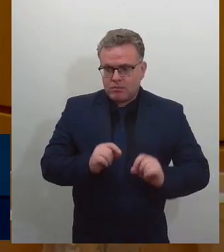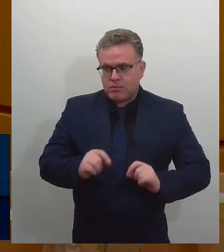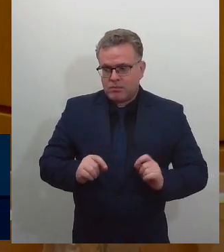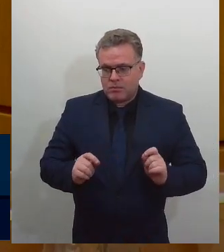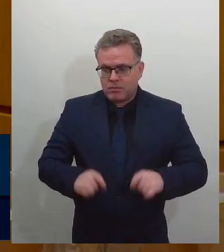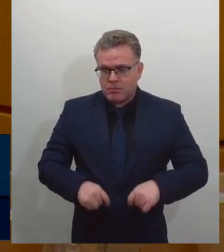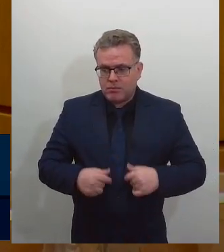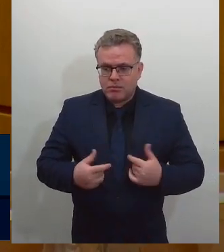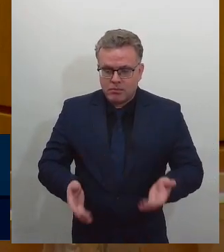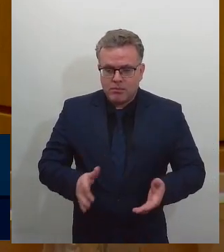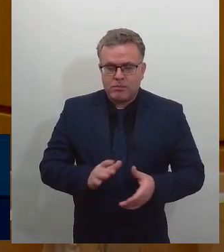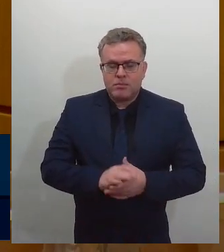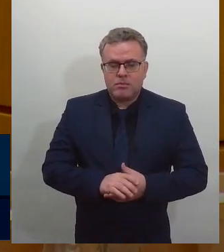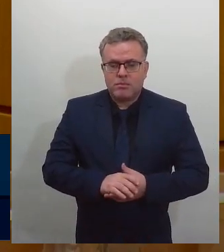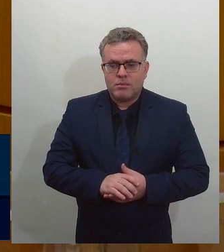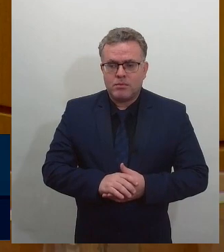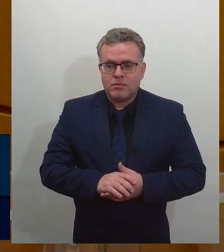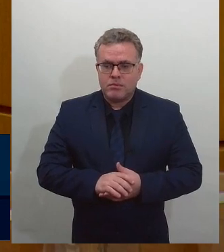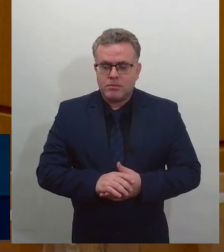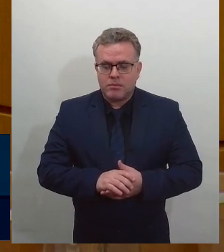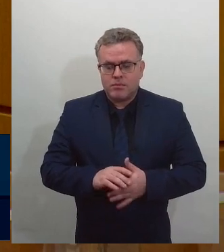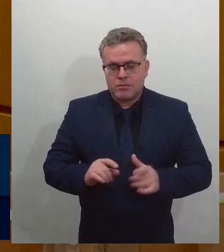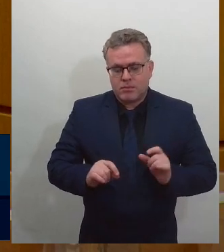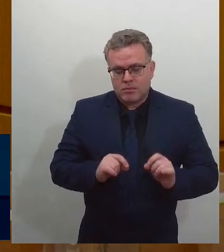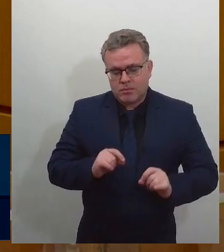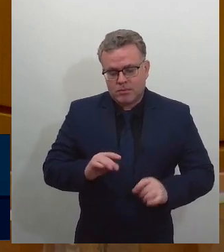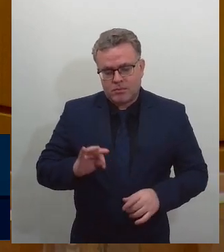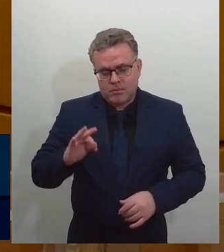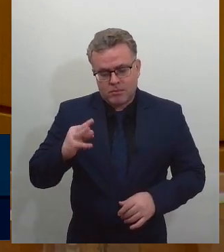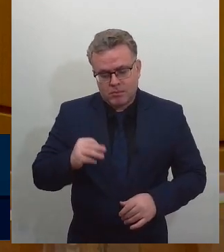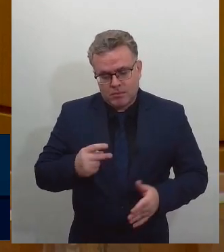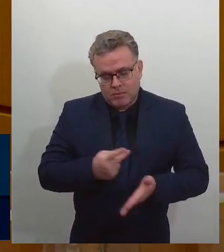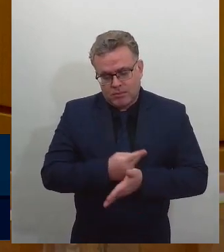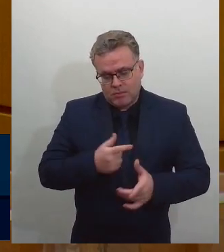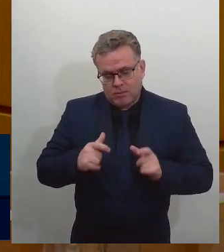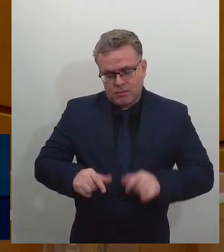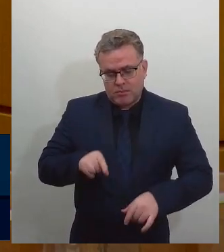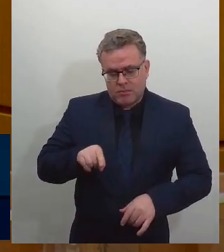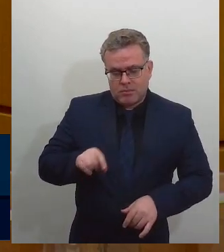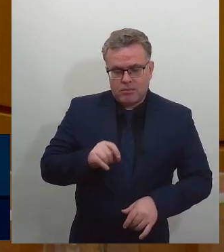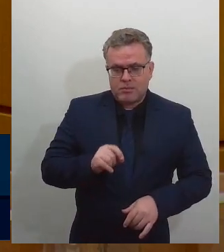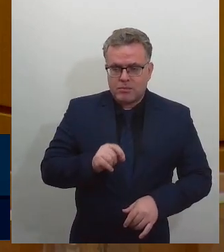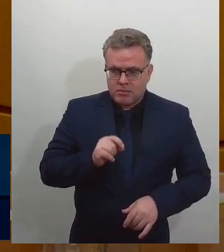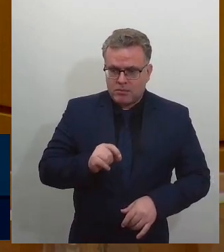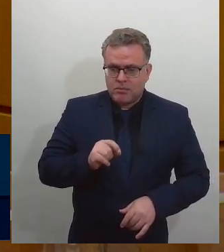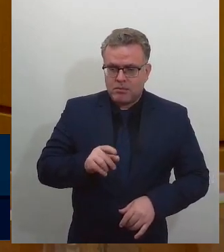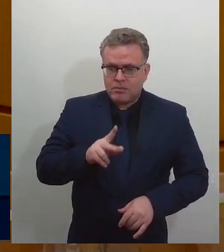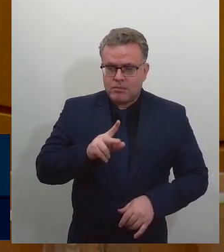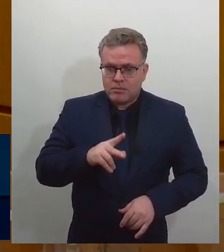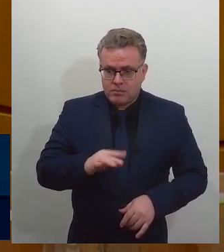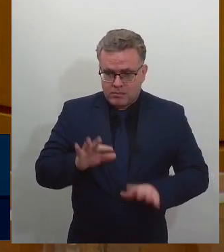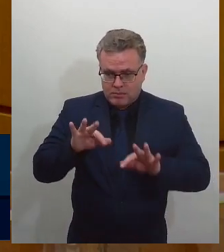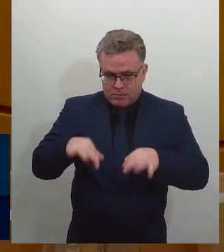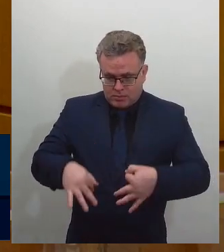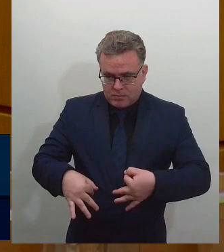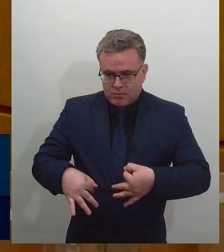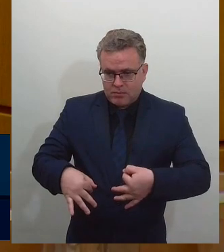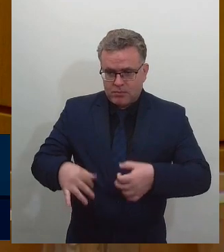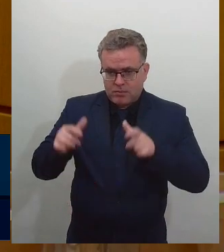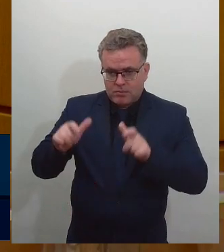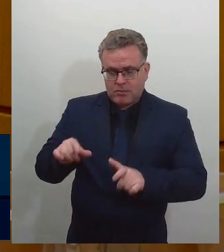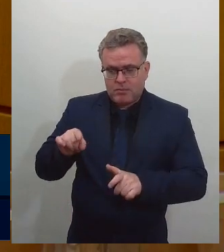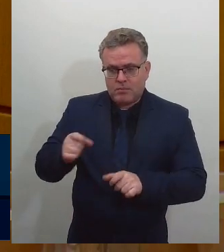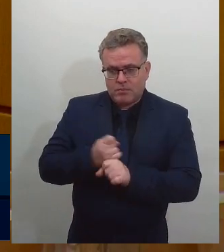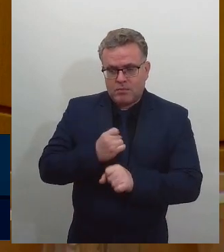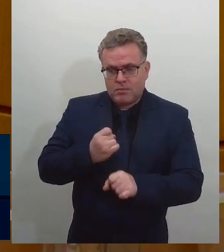por conta daquela adutora que está duplicada, que vai terminar as duas caixas que tem lá em Glória. Uma delas, presidente, é para levar água